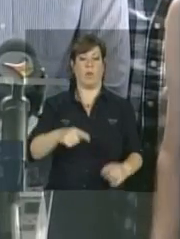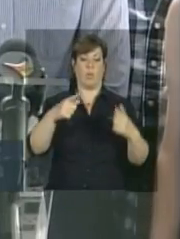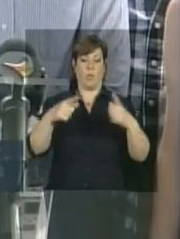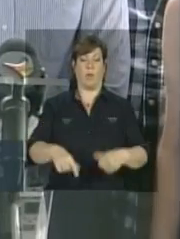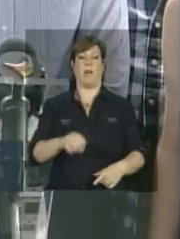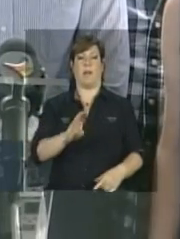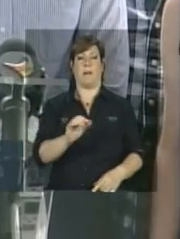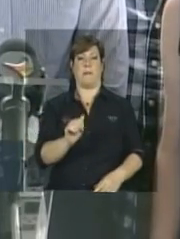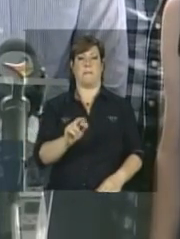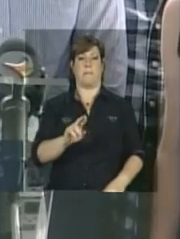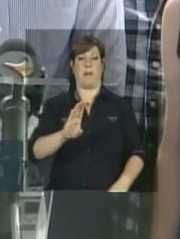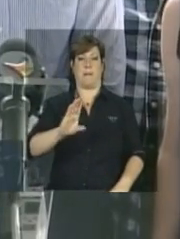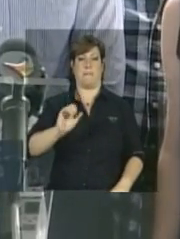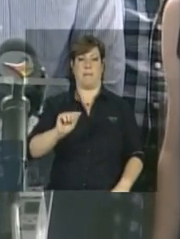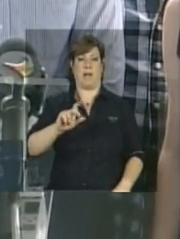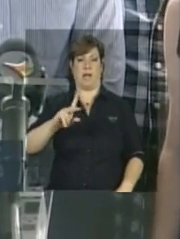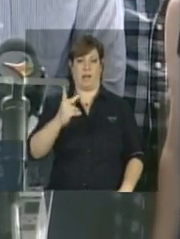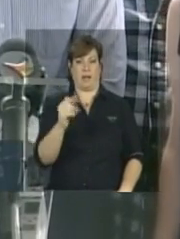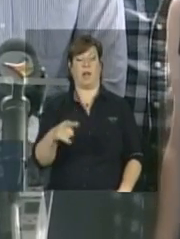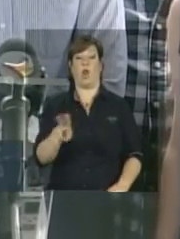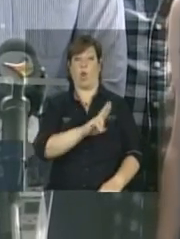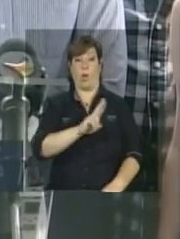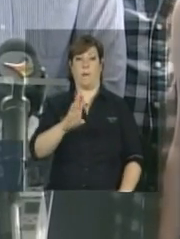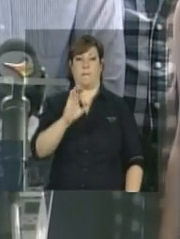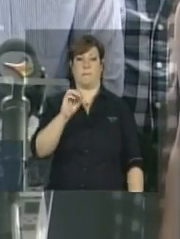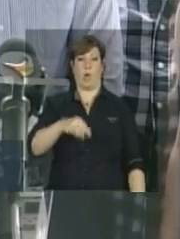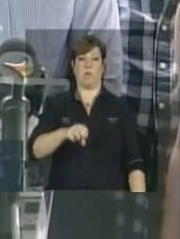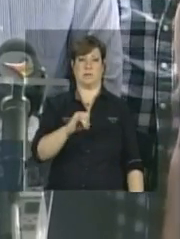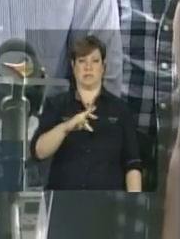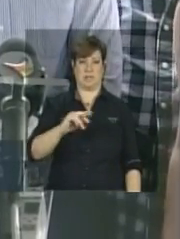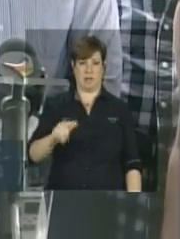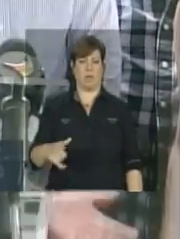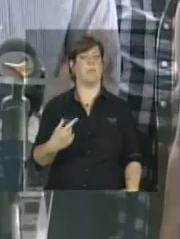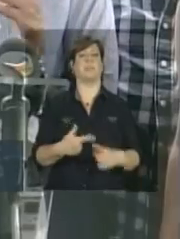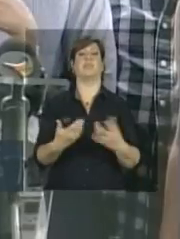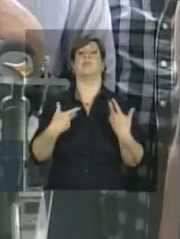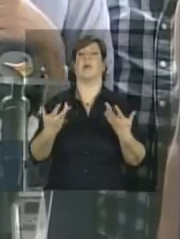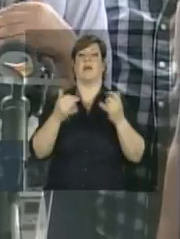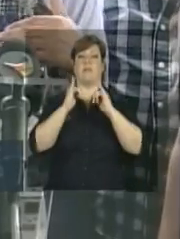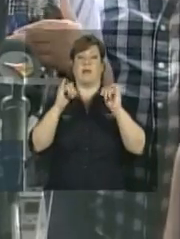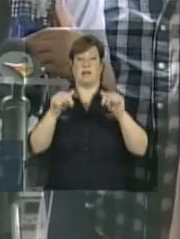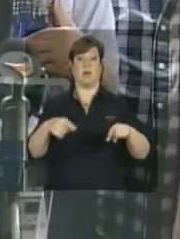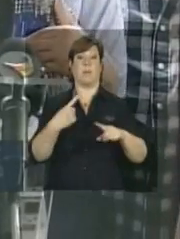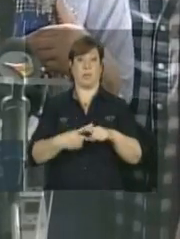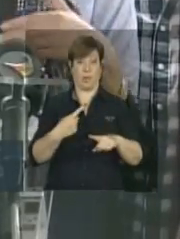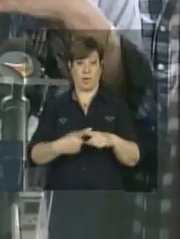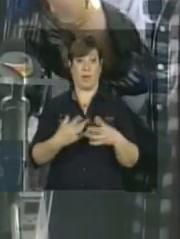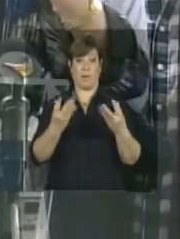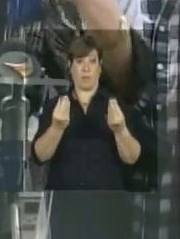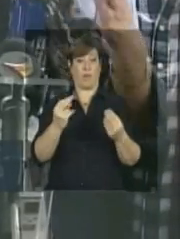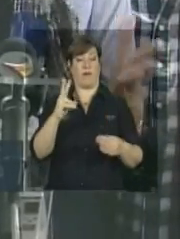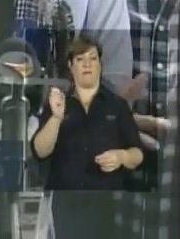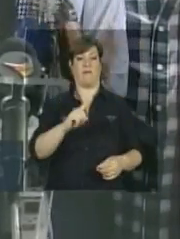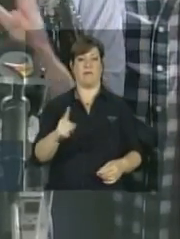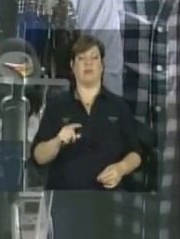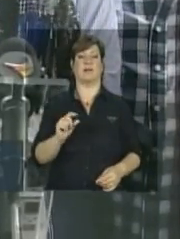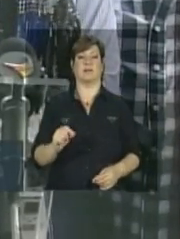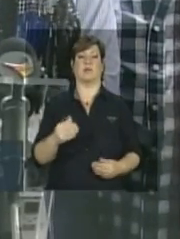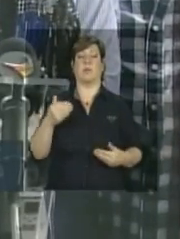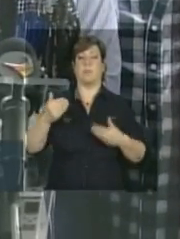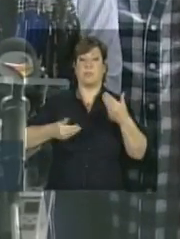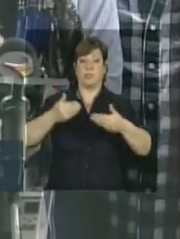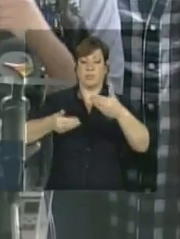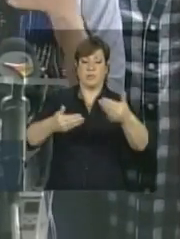Barbalha, e que chama Bom Sinal. Por que que eu quero divulgar isso? Porque muitas vezes, nos processos